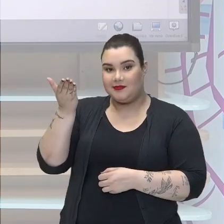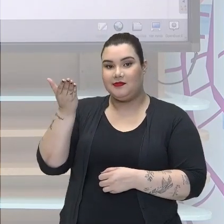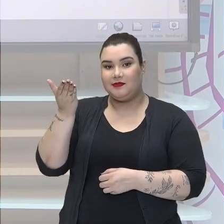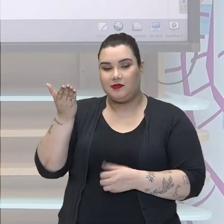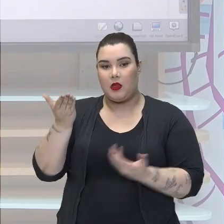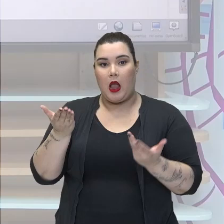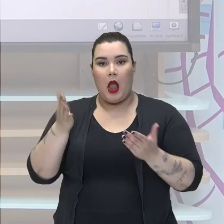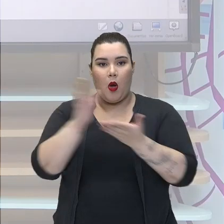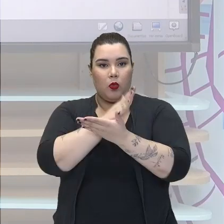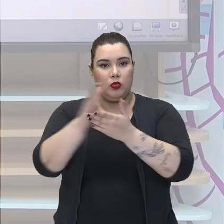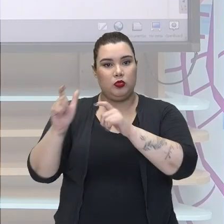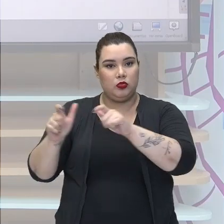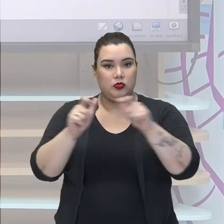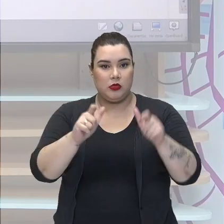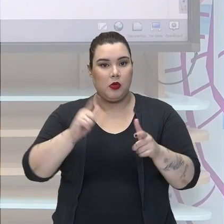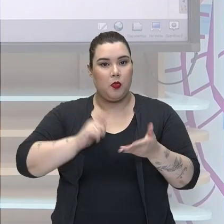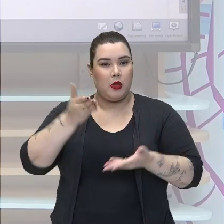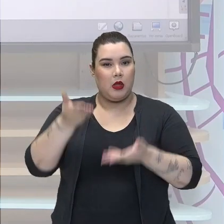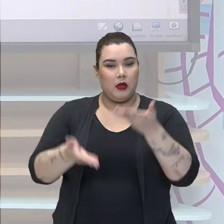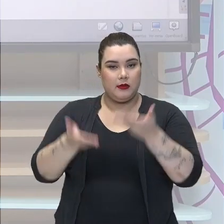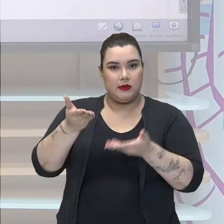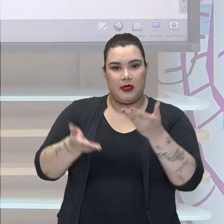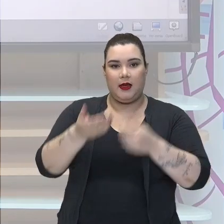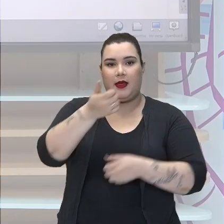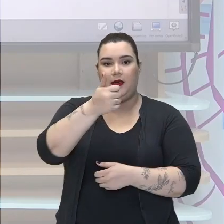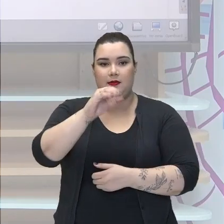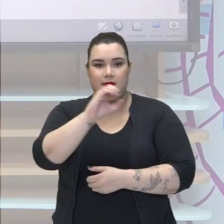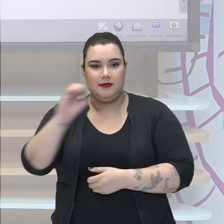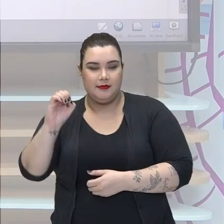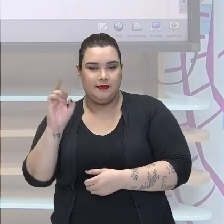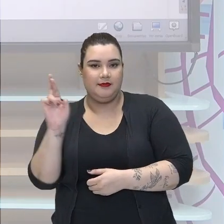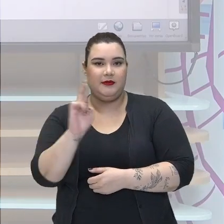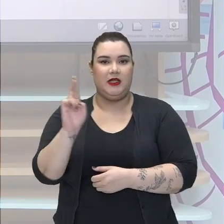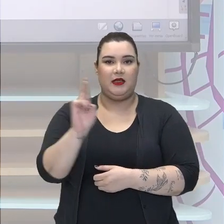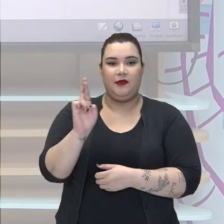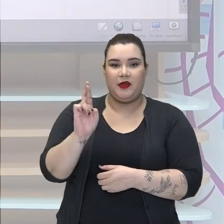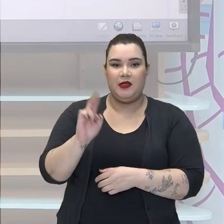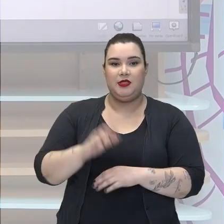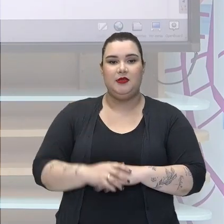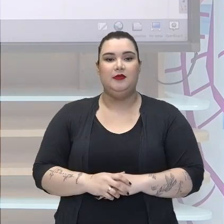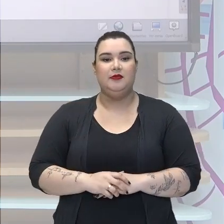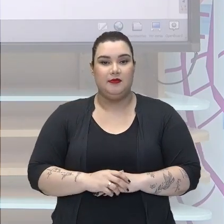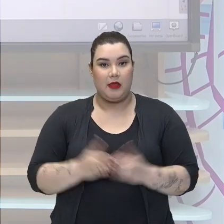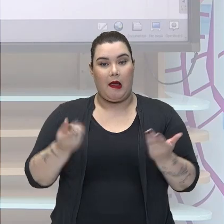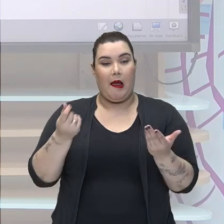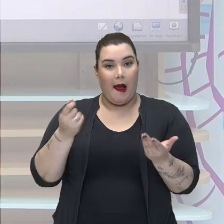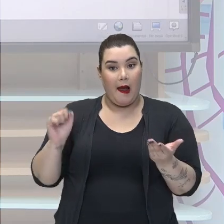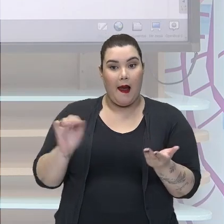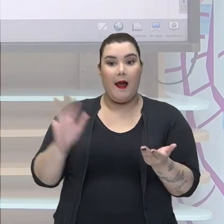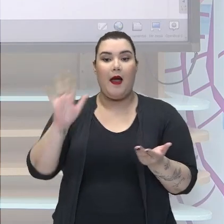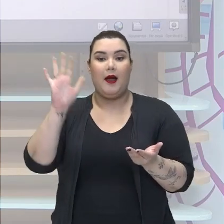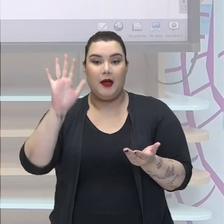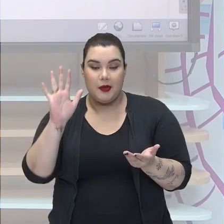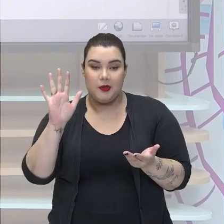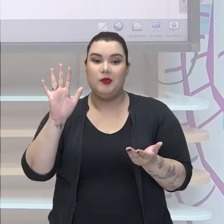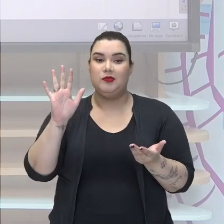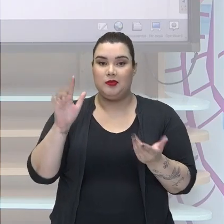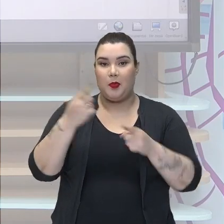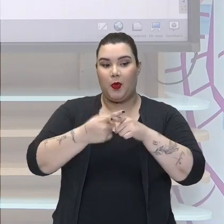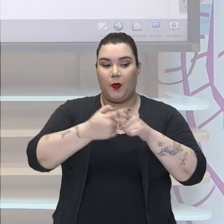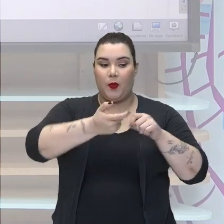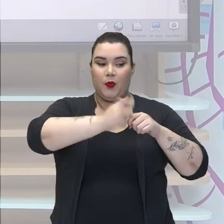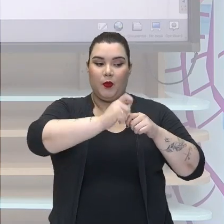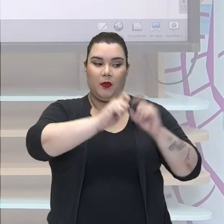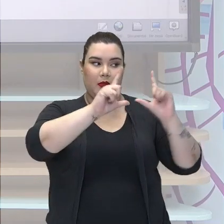alguns lugares, está custando ali, parece que R$100, o que é muita coisa, tá? Isso ocorre porque a gente tem pouco Tucumã disponibilizado